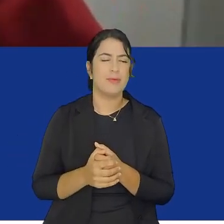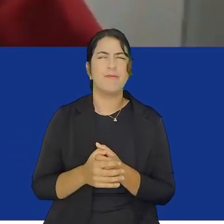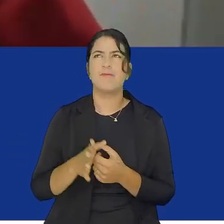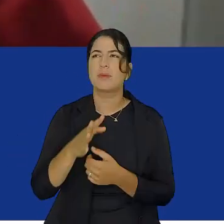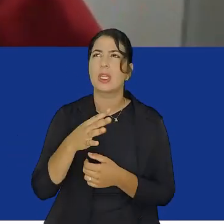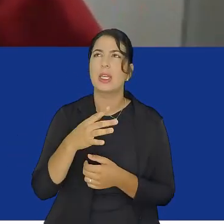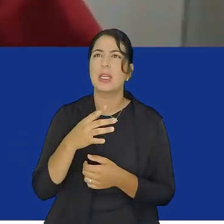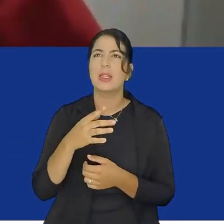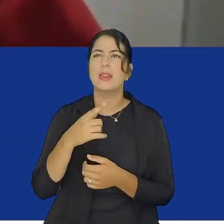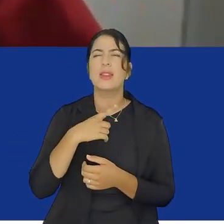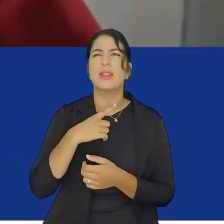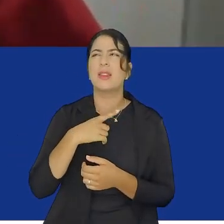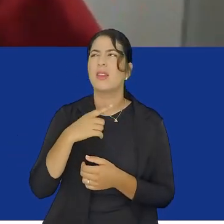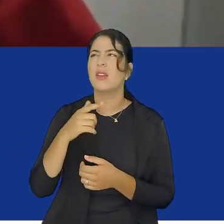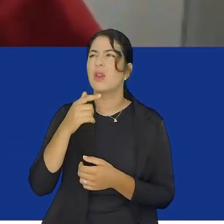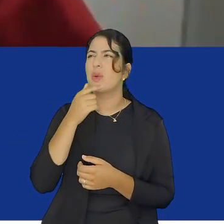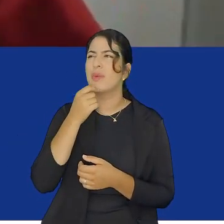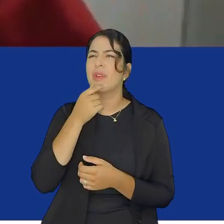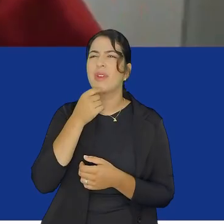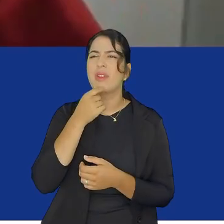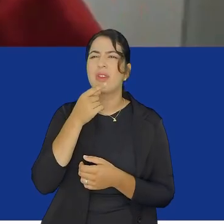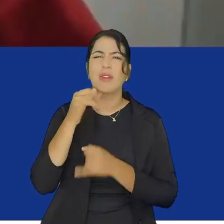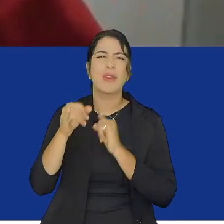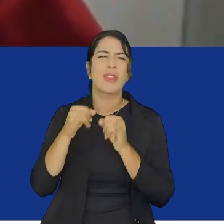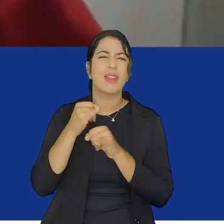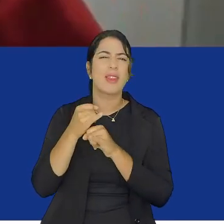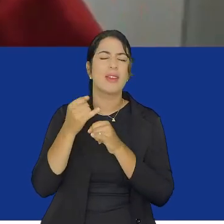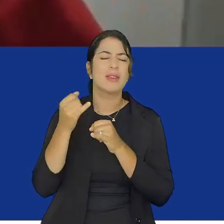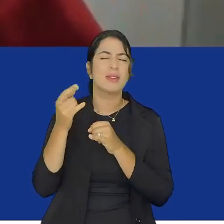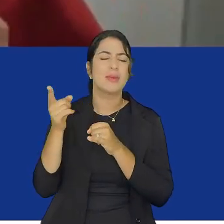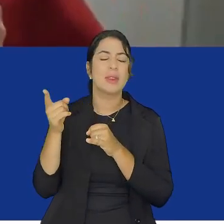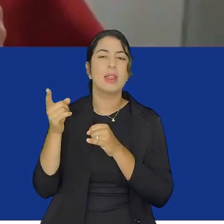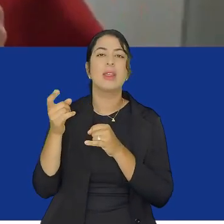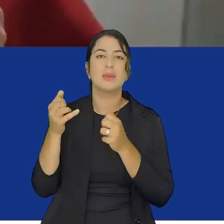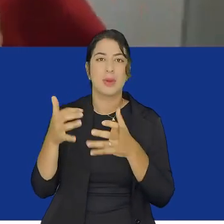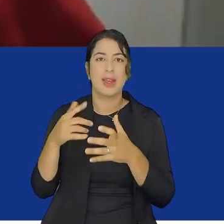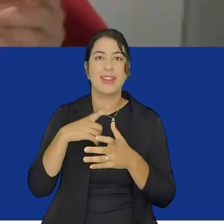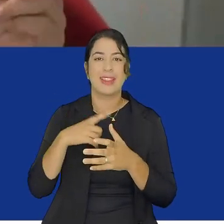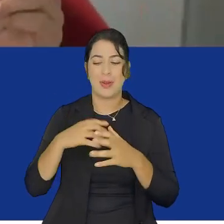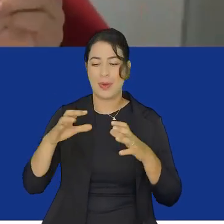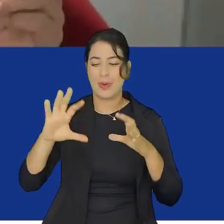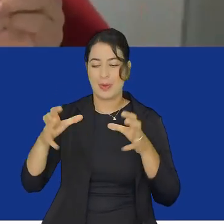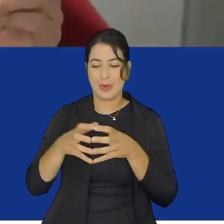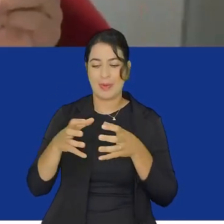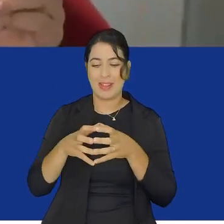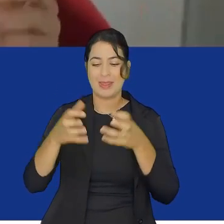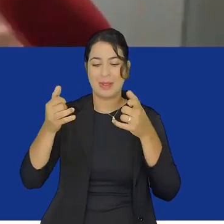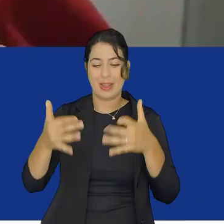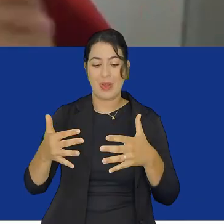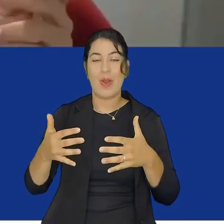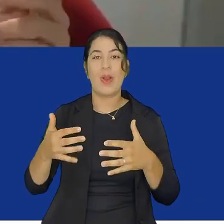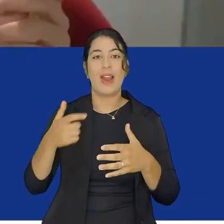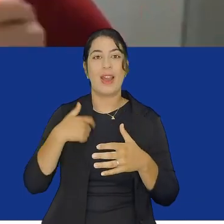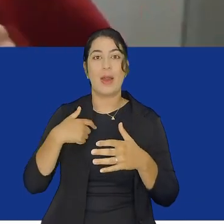aí da internet, que ele fala assim, contam e eu não demito, né? Que ele tem uma equipe lá de